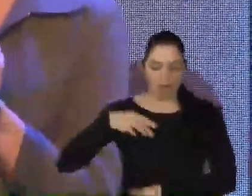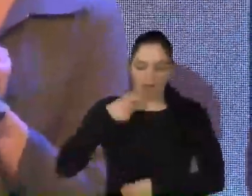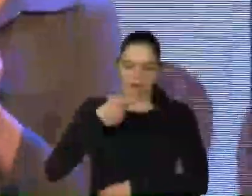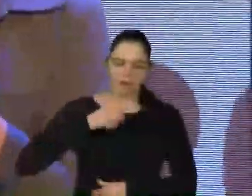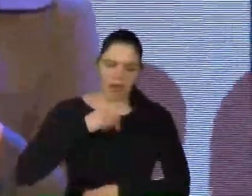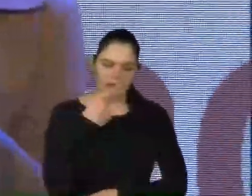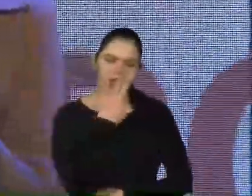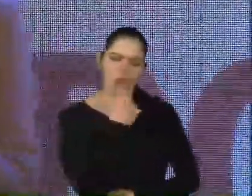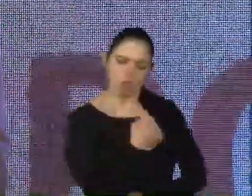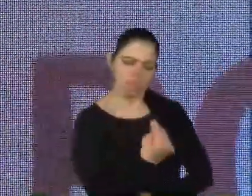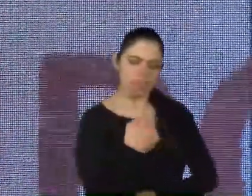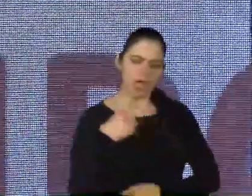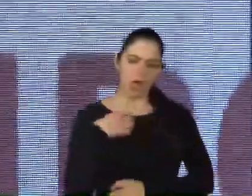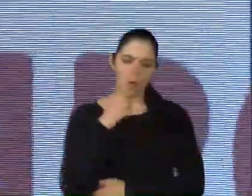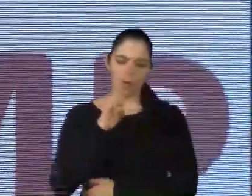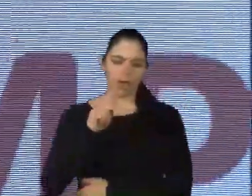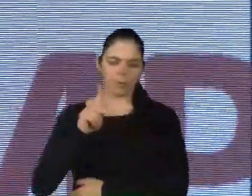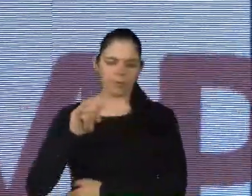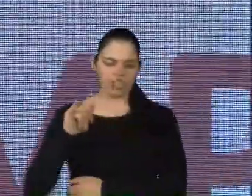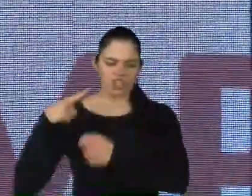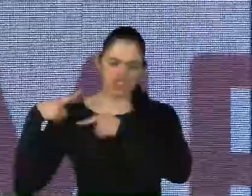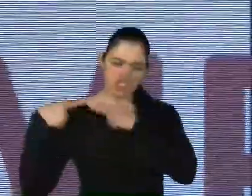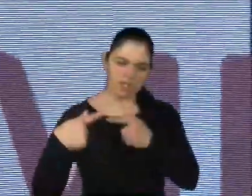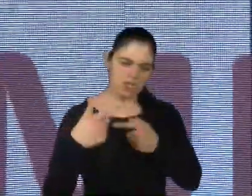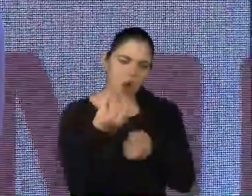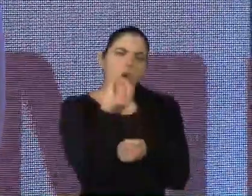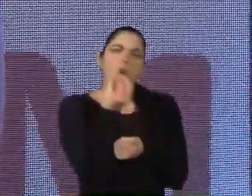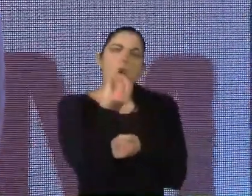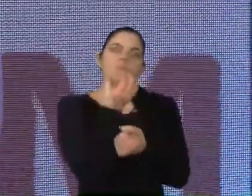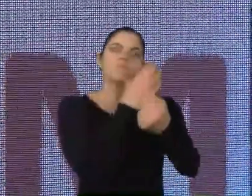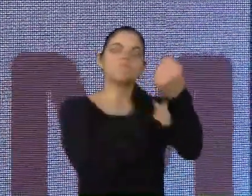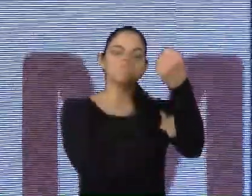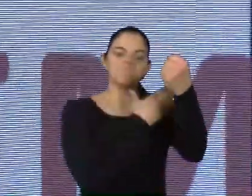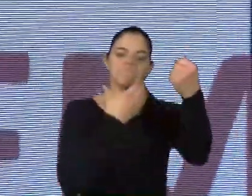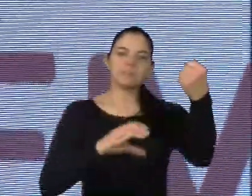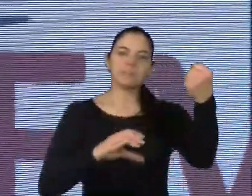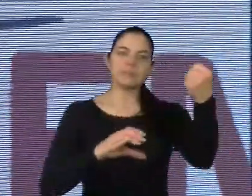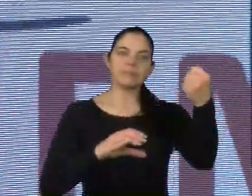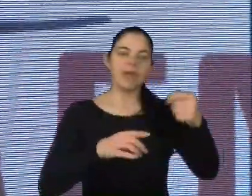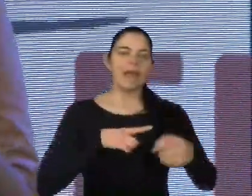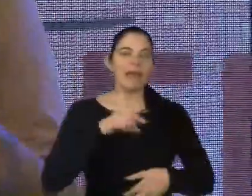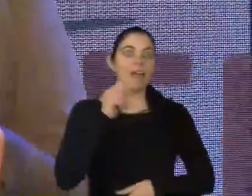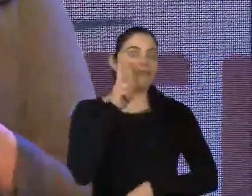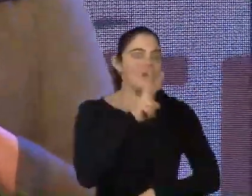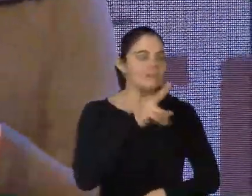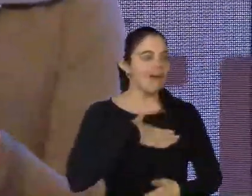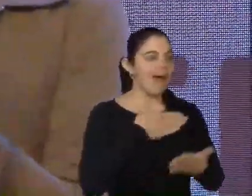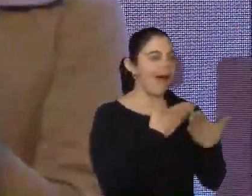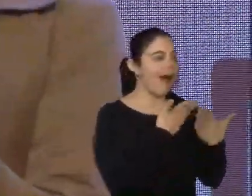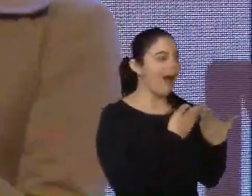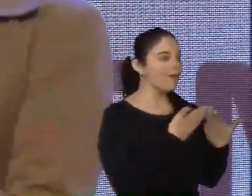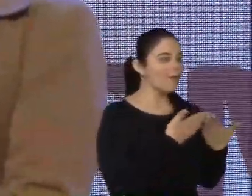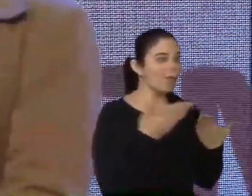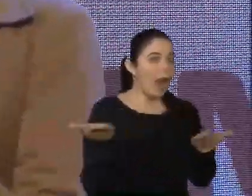de epigenética e de como que isso pode trazer um empoderamento. Eu vi uma parte da aula do Alex, que eu cheguei